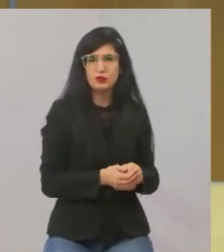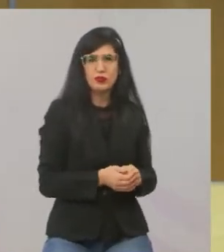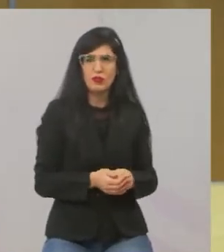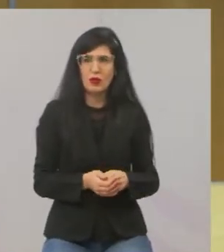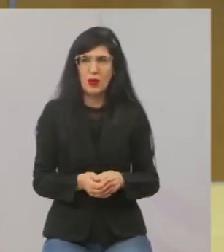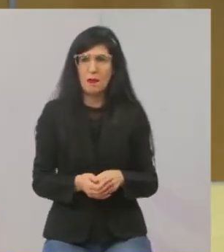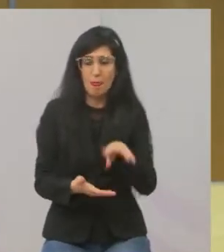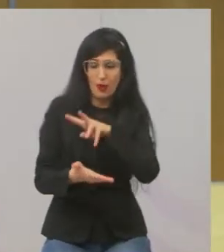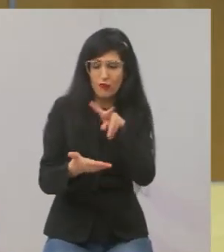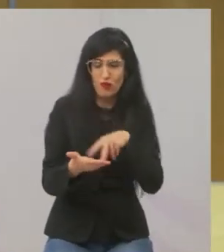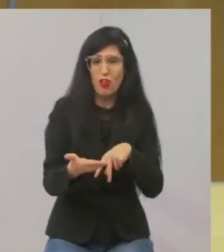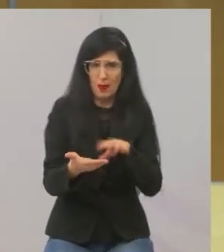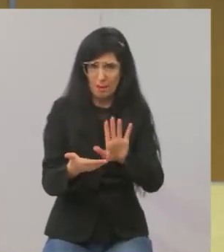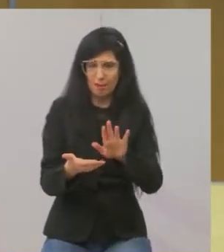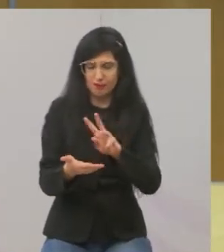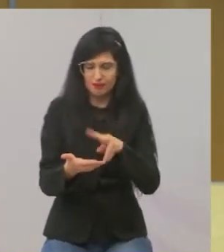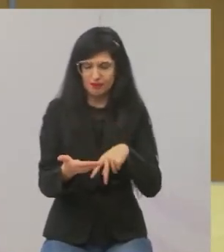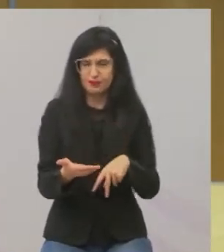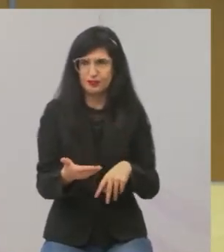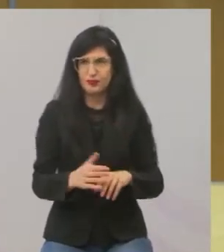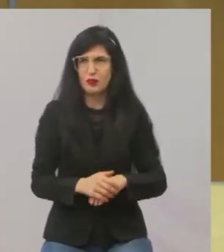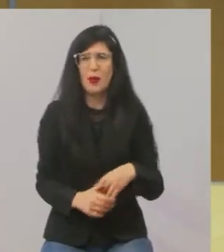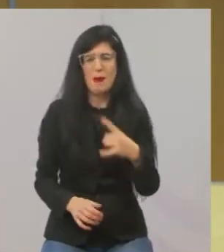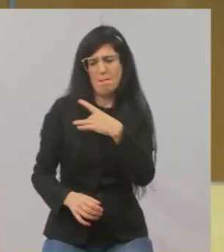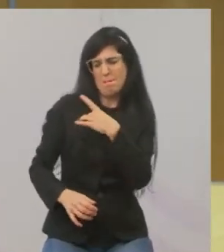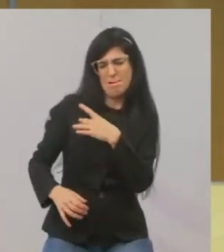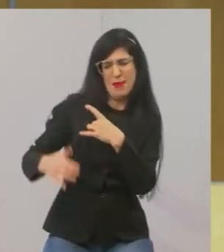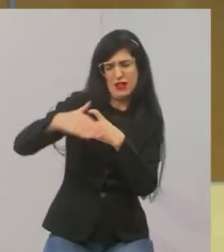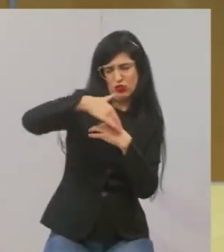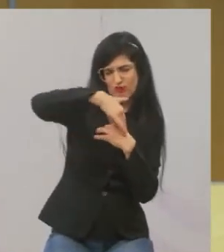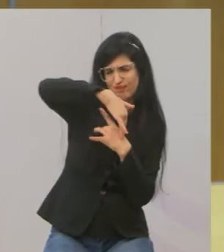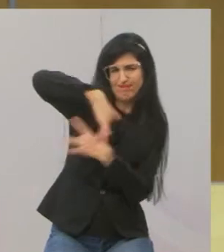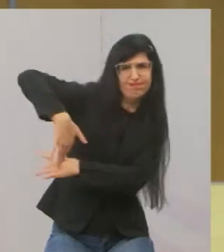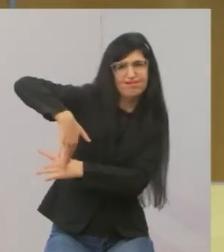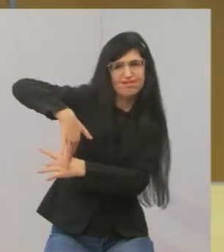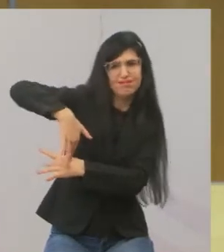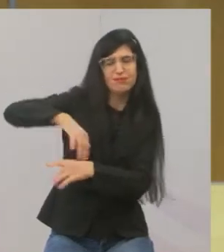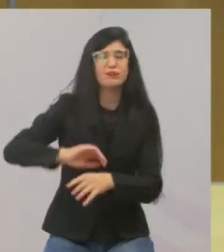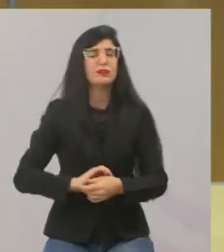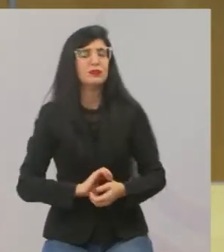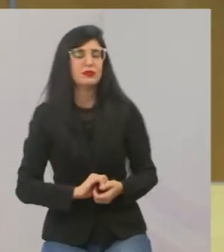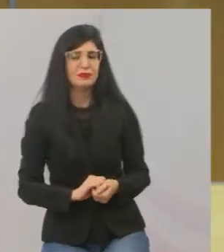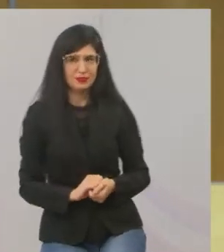vou ler para você não ter medo. Deixa eu pôr ajuda aqui.